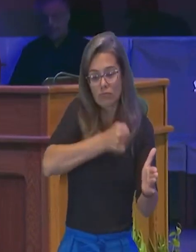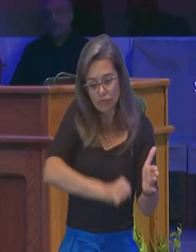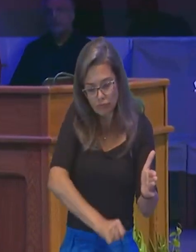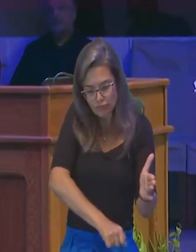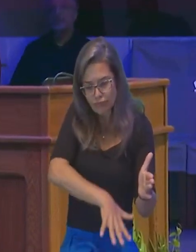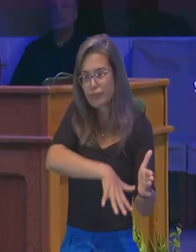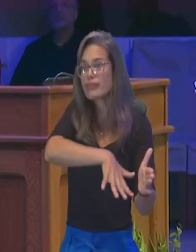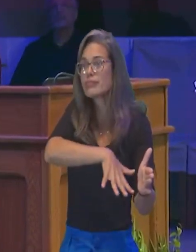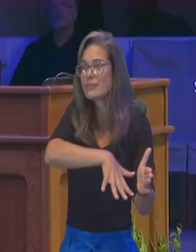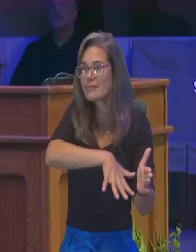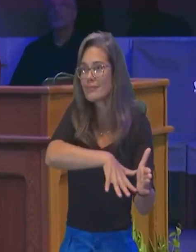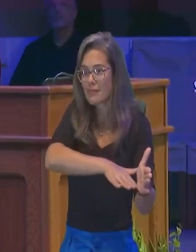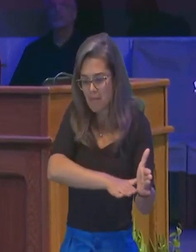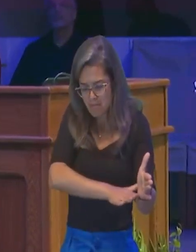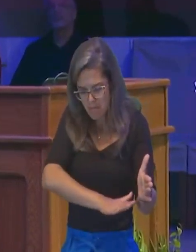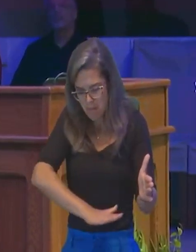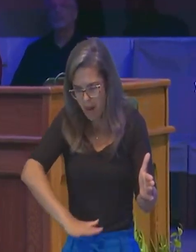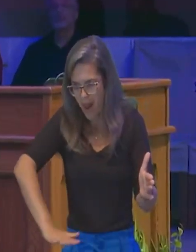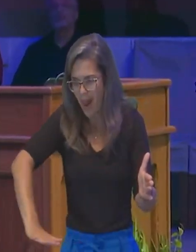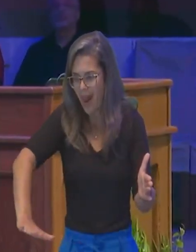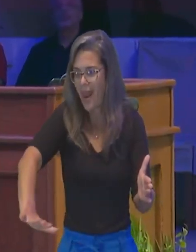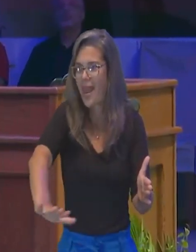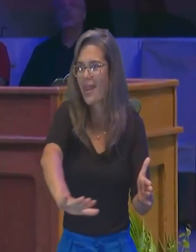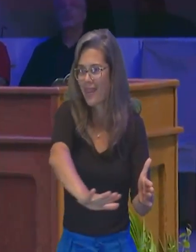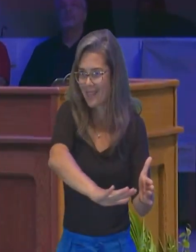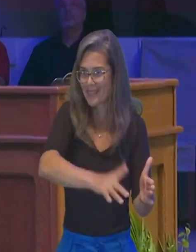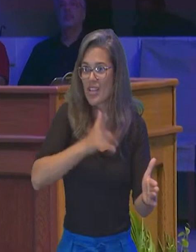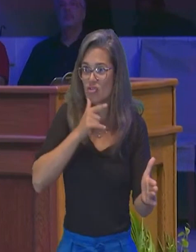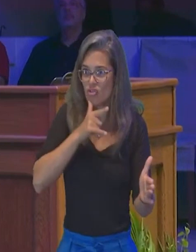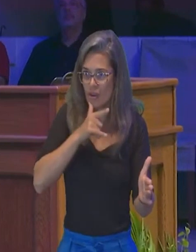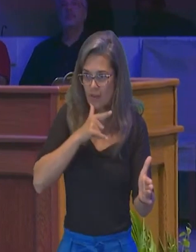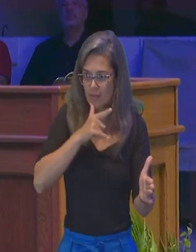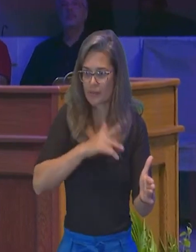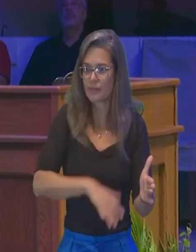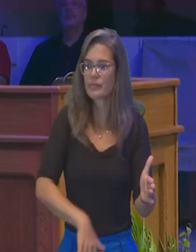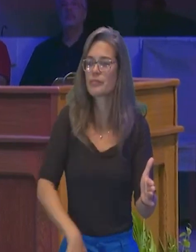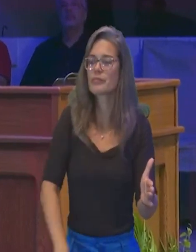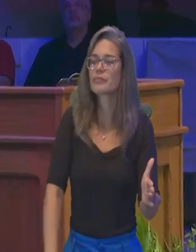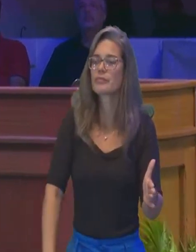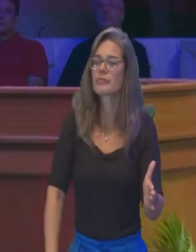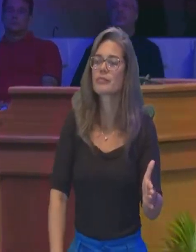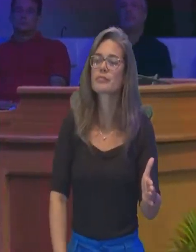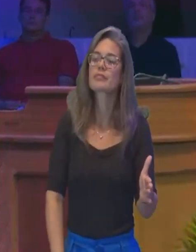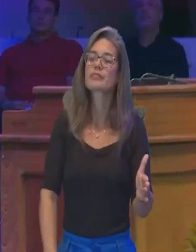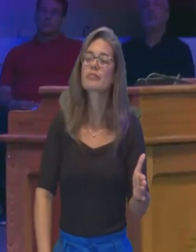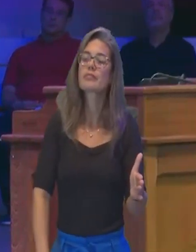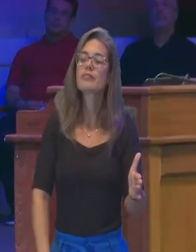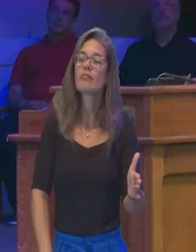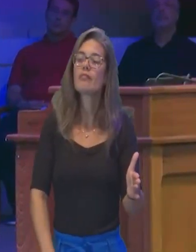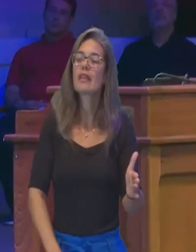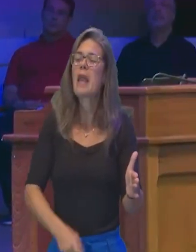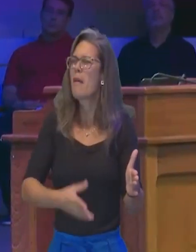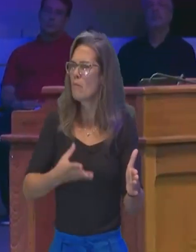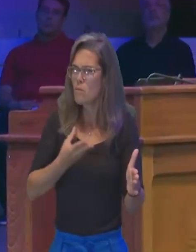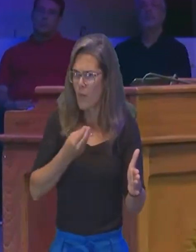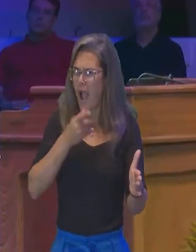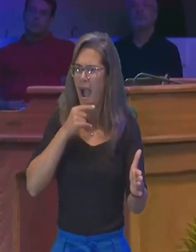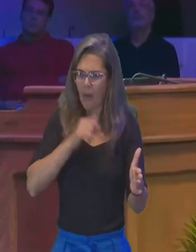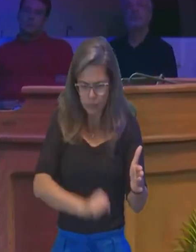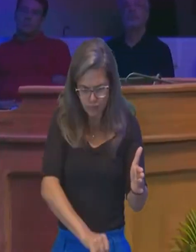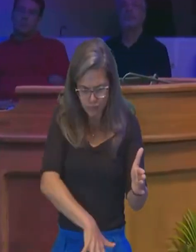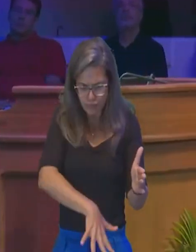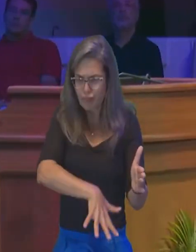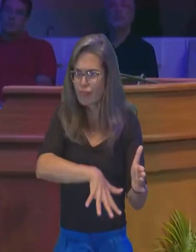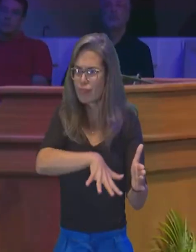água, está muito simples, isso pode encher. E diz a palavra de Deus, você pode conferir aí, que a água jorrava, chegava a sair